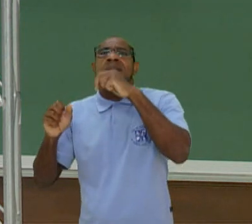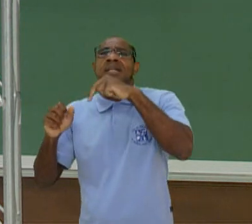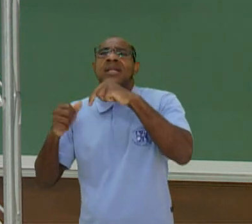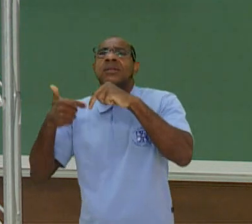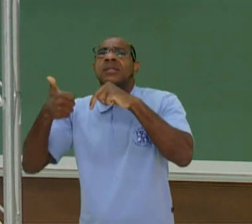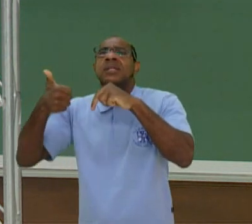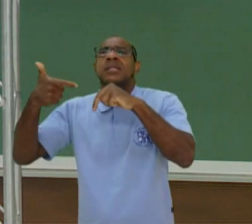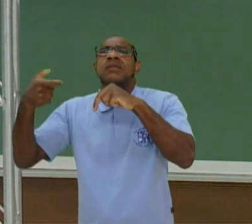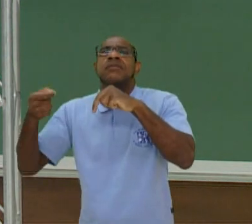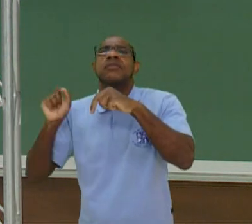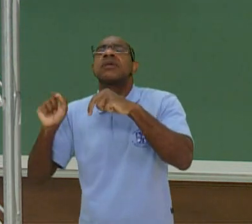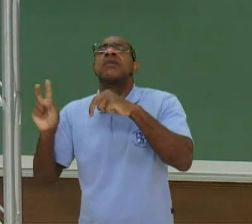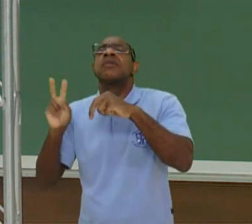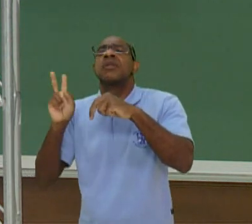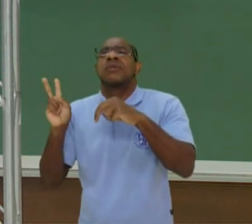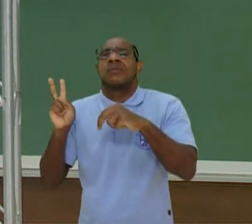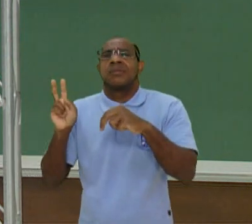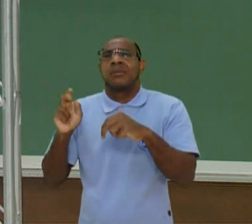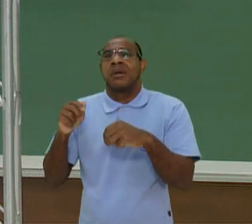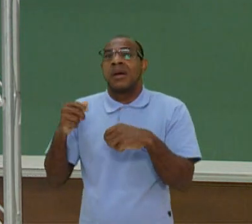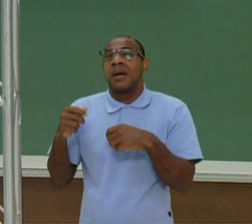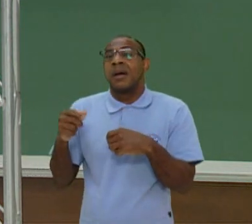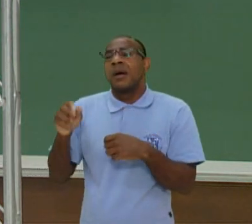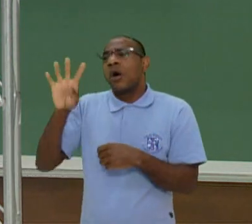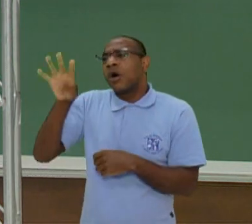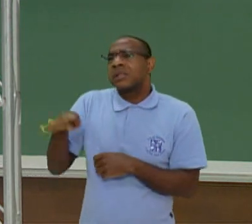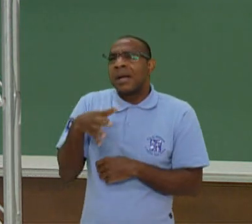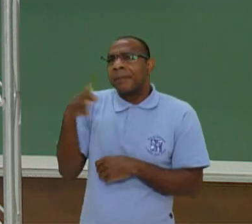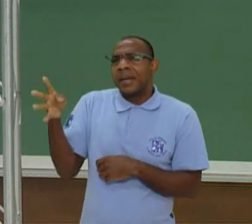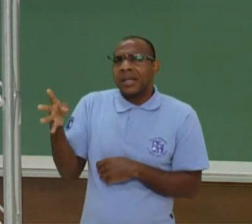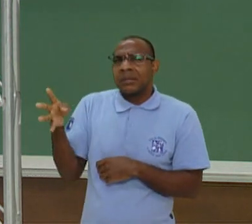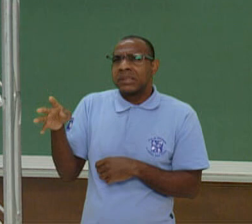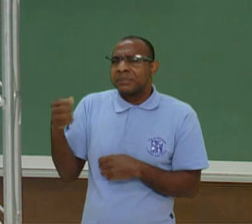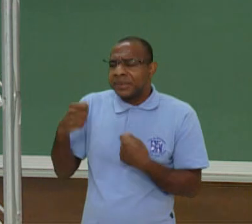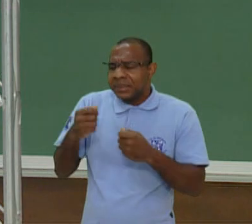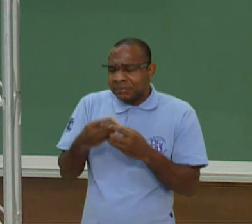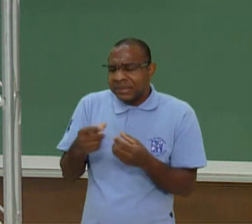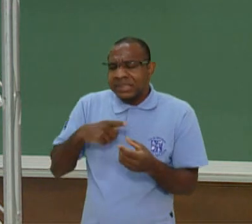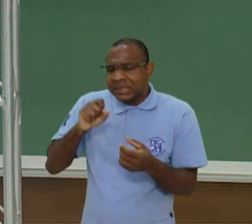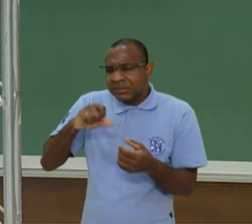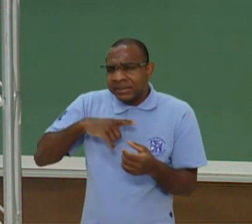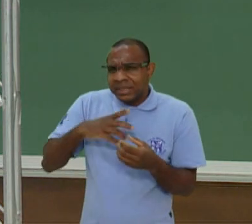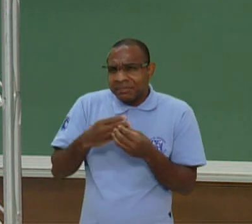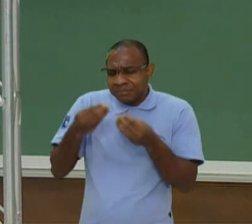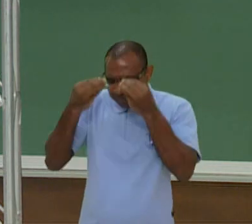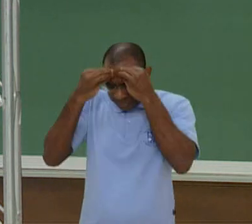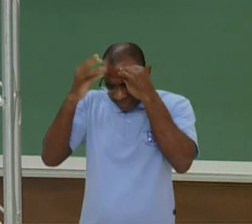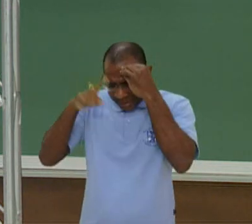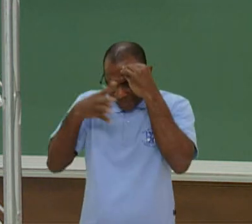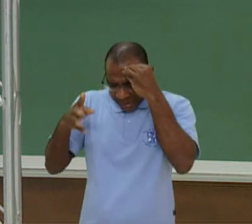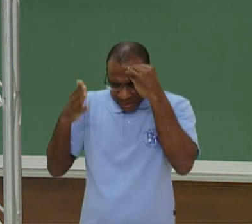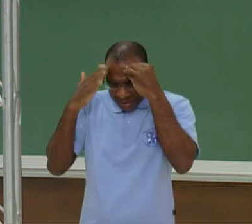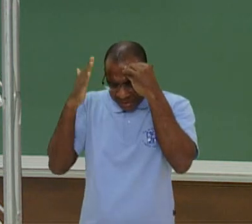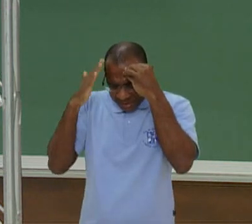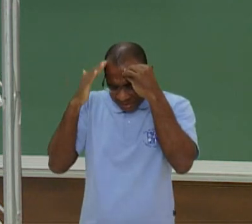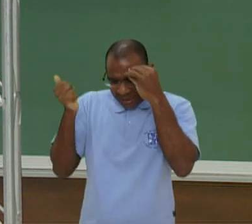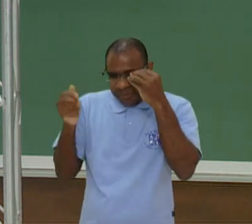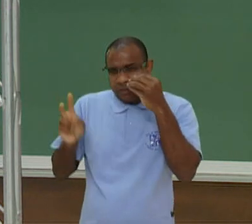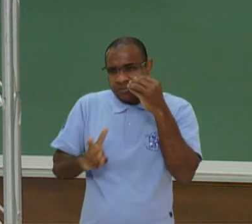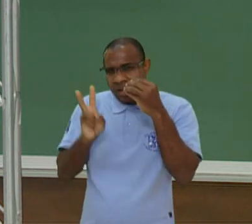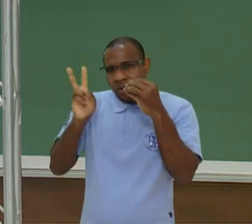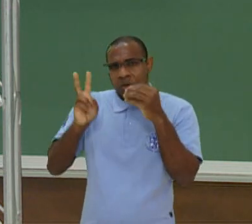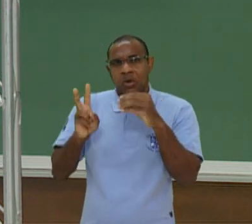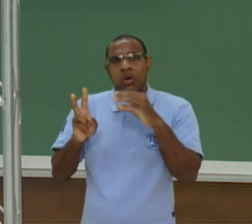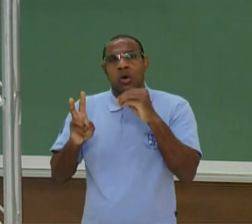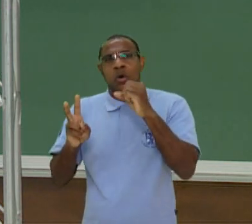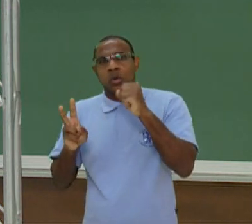precisa. Se você tiver a tabelinha na cabeça ou fez ali na prova a tabelinha dos arcos